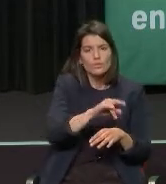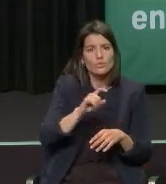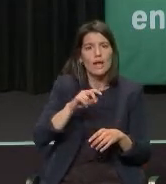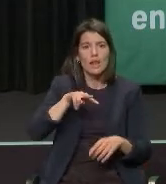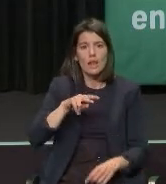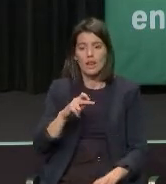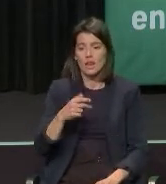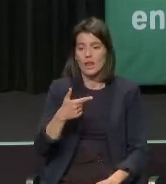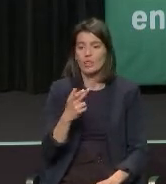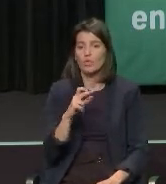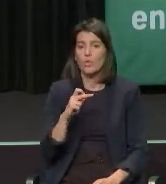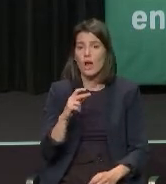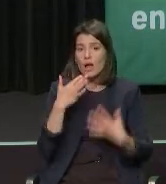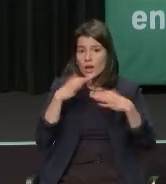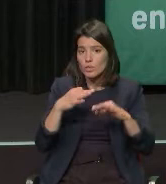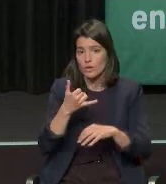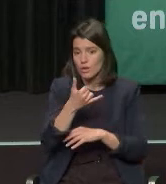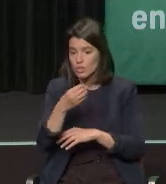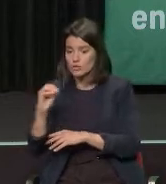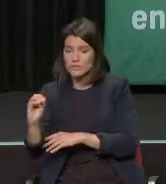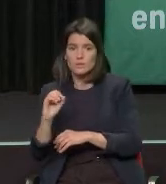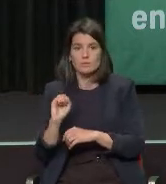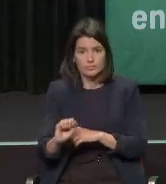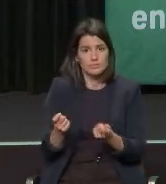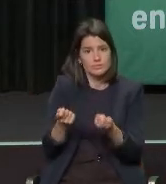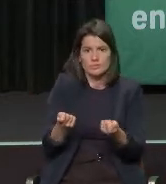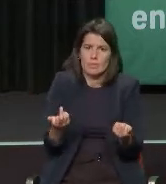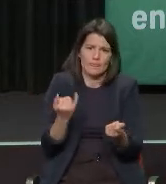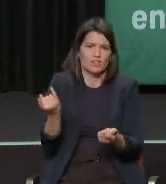também são de 22% do território, portanto é claramente um instituto territorial.